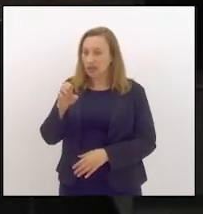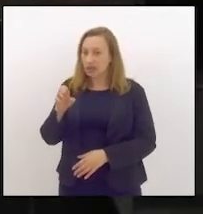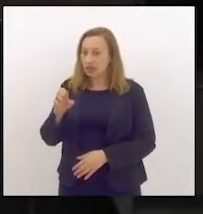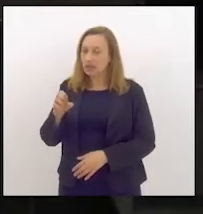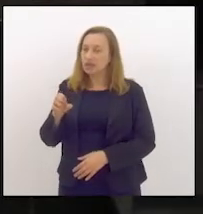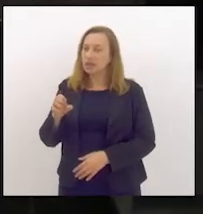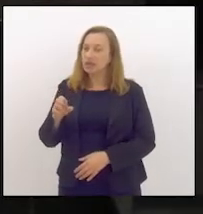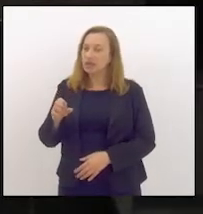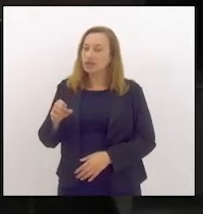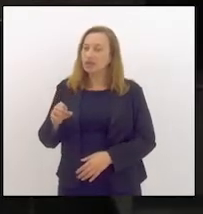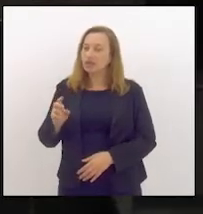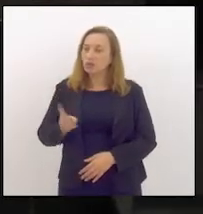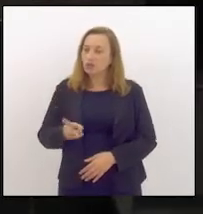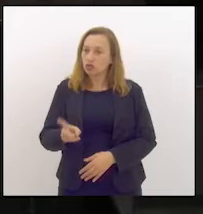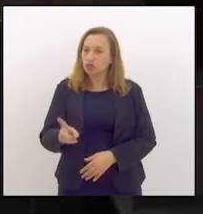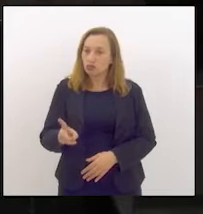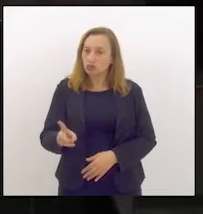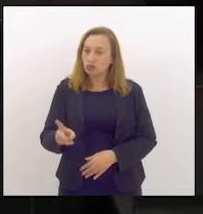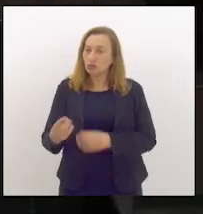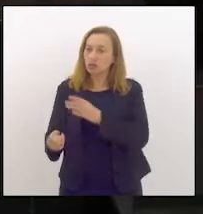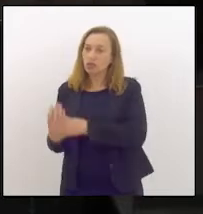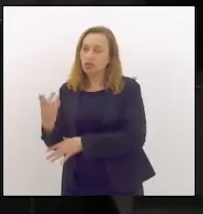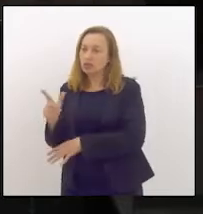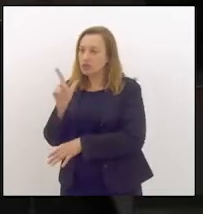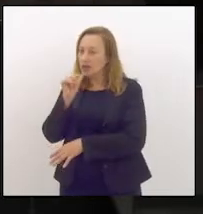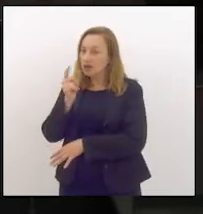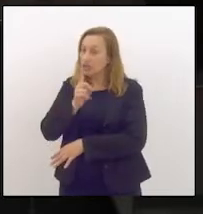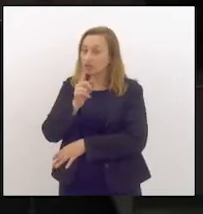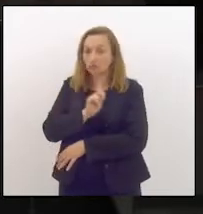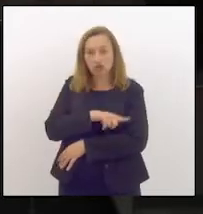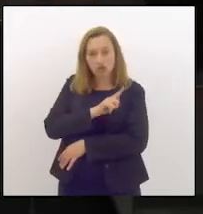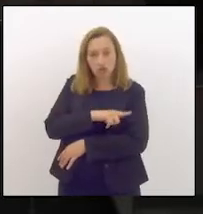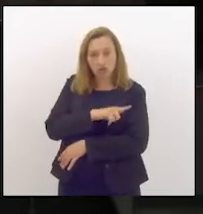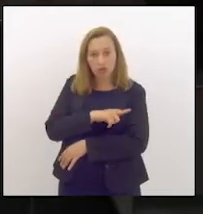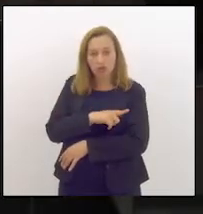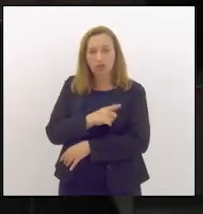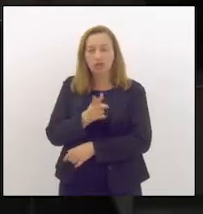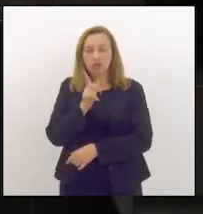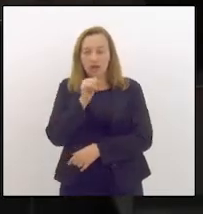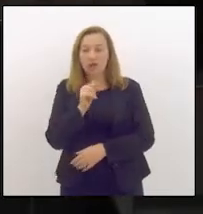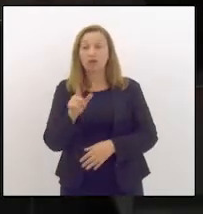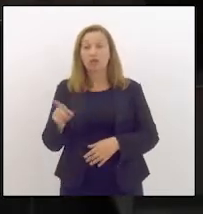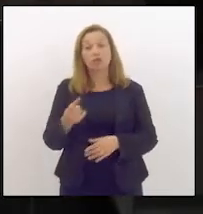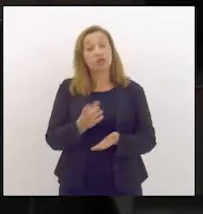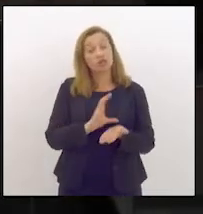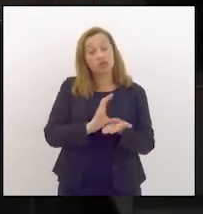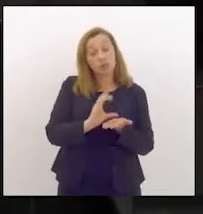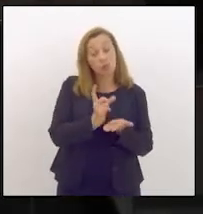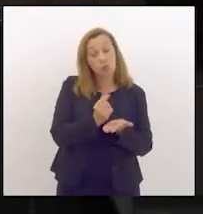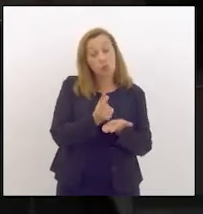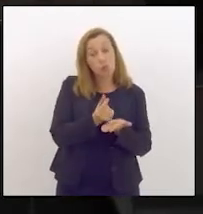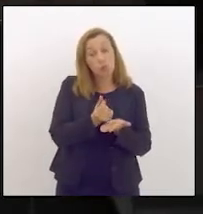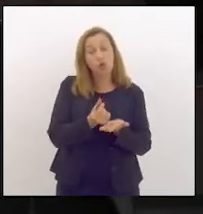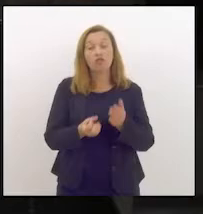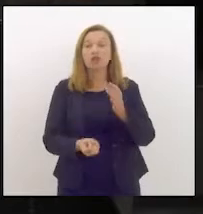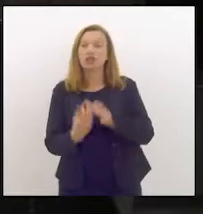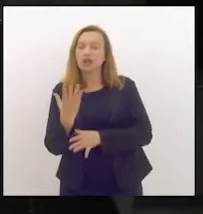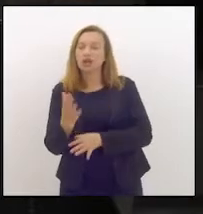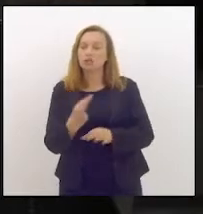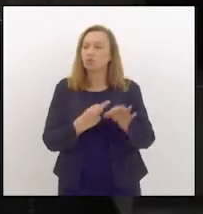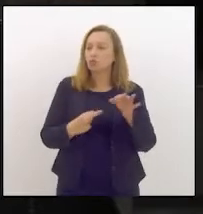mais não a gestora do saneamento baixo e quais os recursos foi criado um